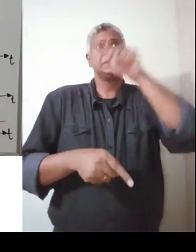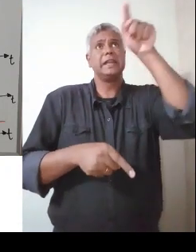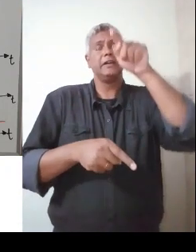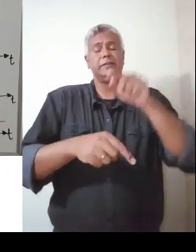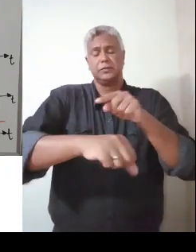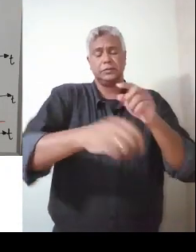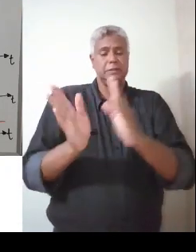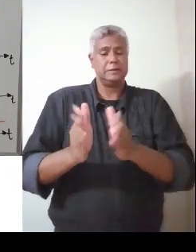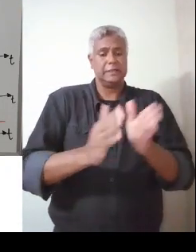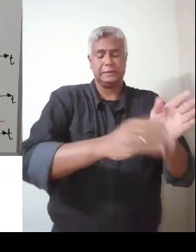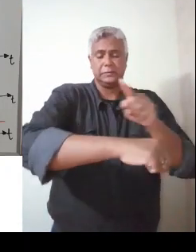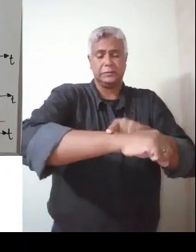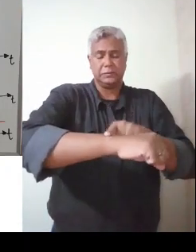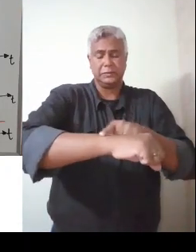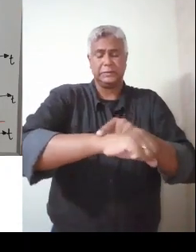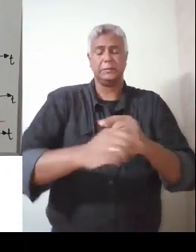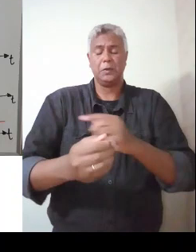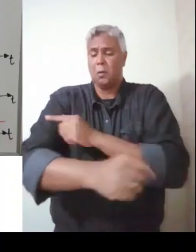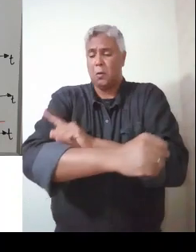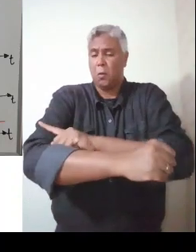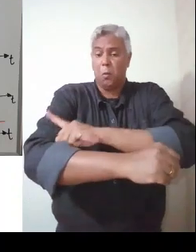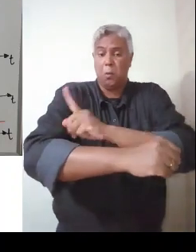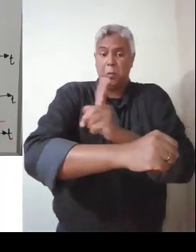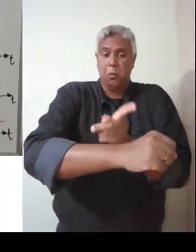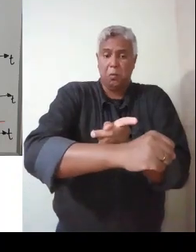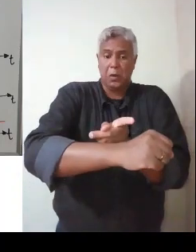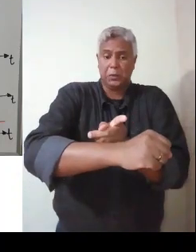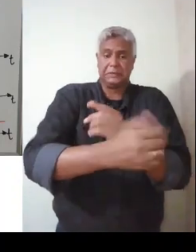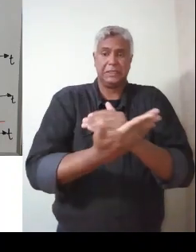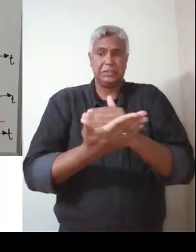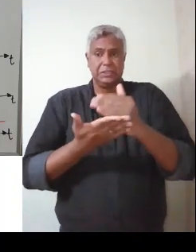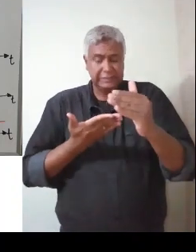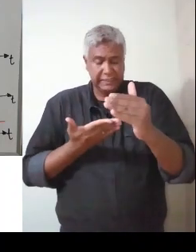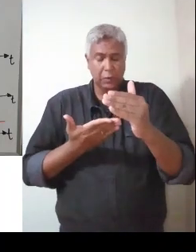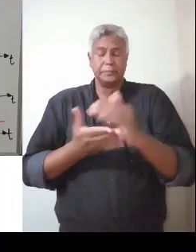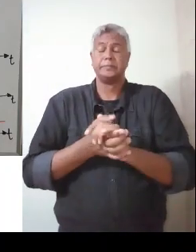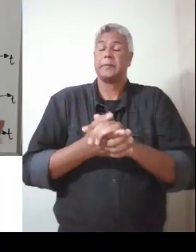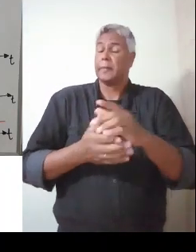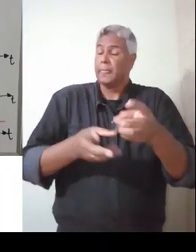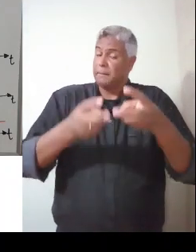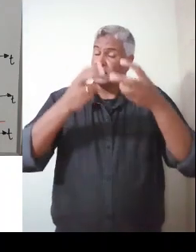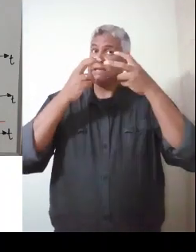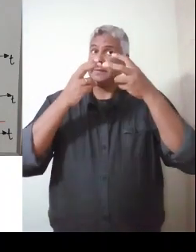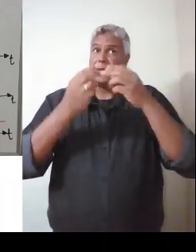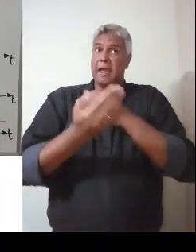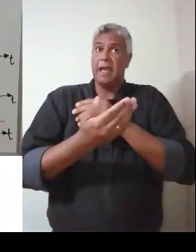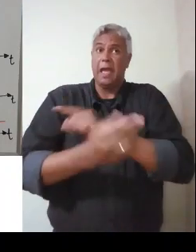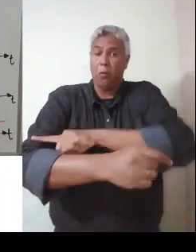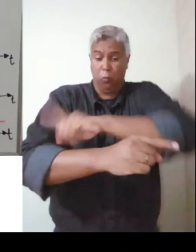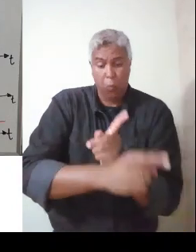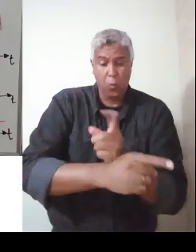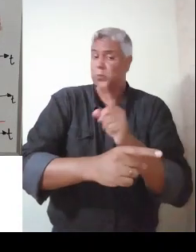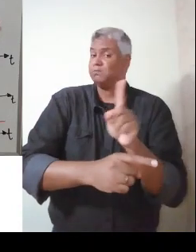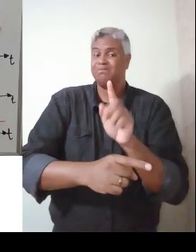a velocidade inicial. Mas reparem, a velocidade ela não muda, pois afinal este é